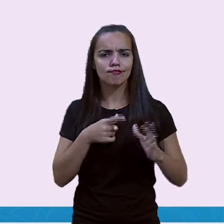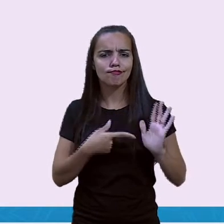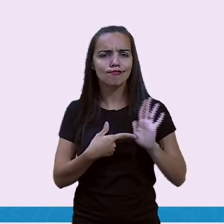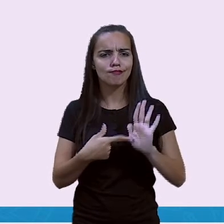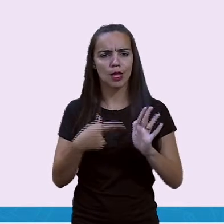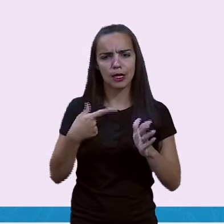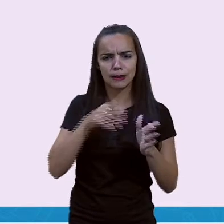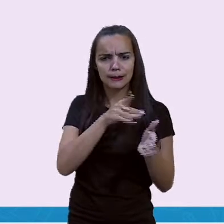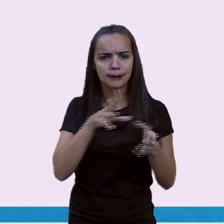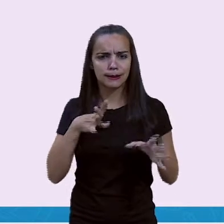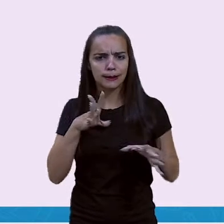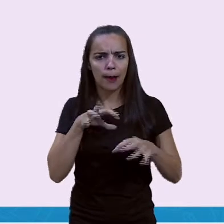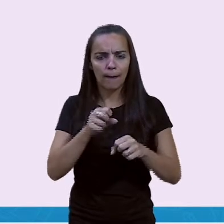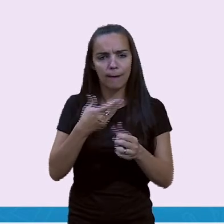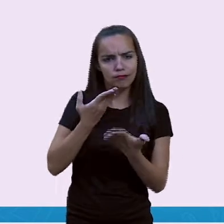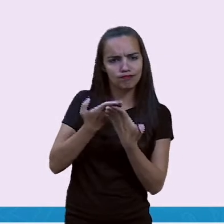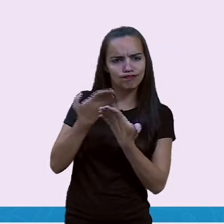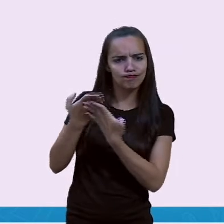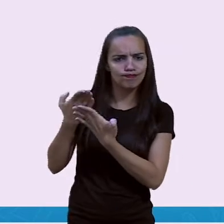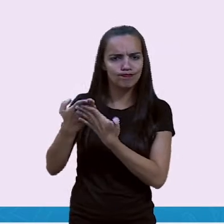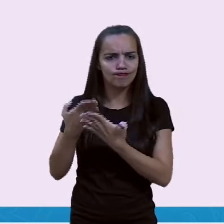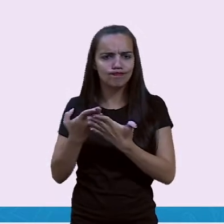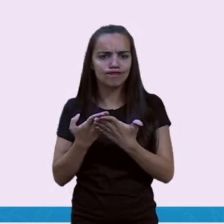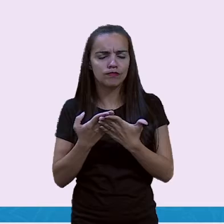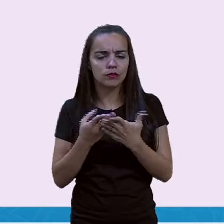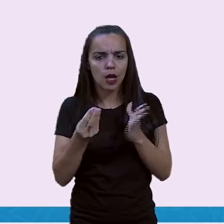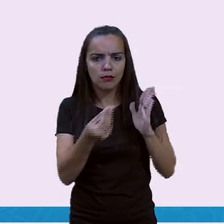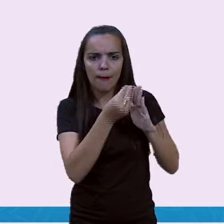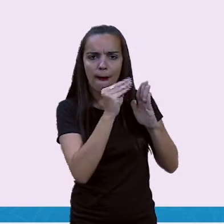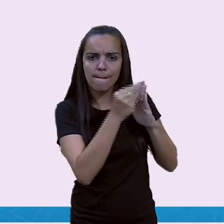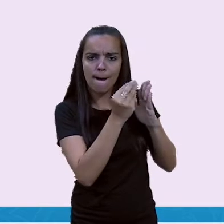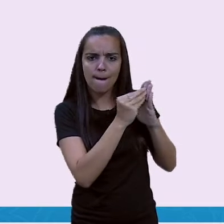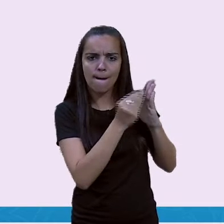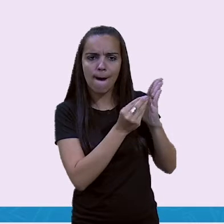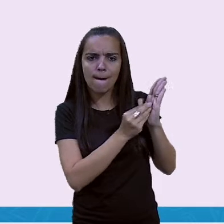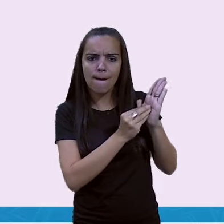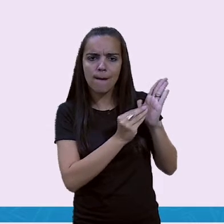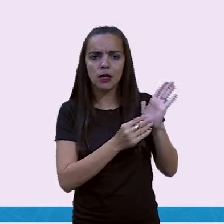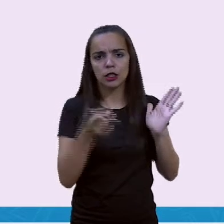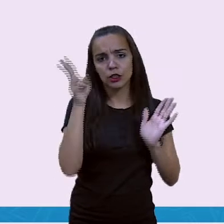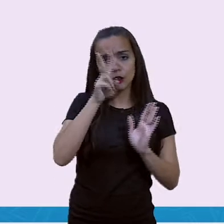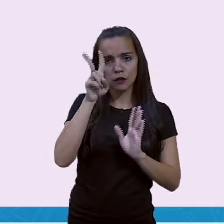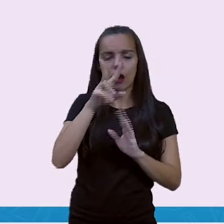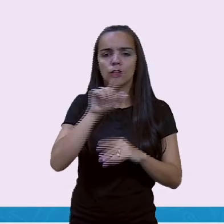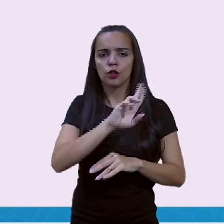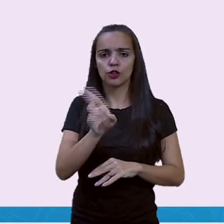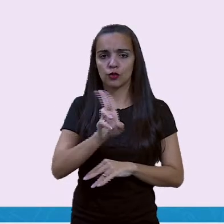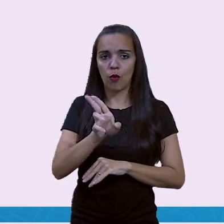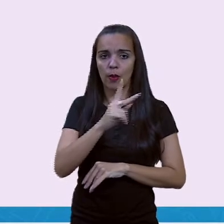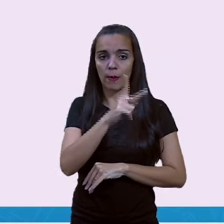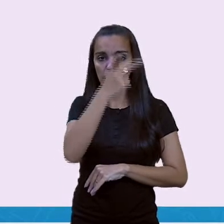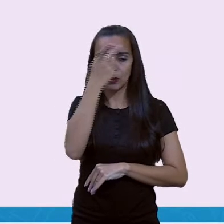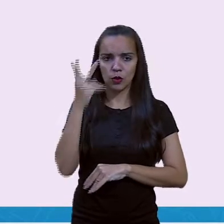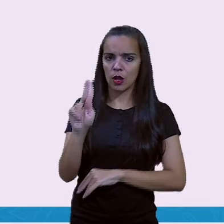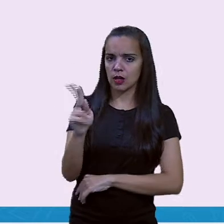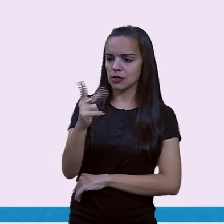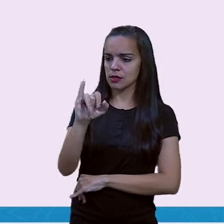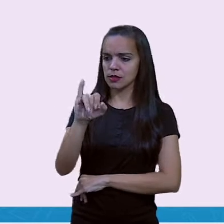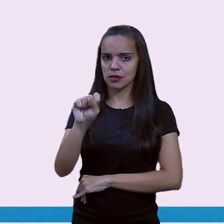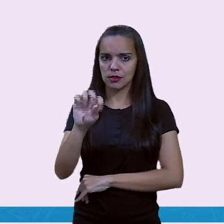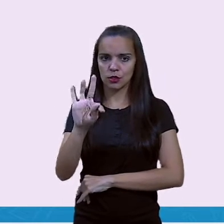que se dedica ao estudo e registro da história chama-se historiador.